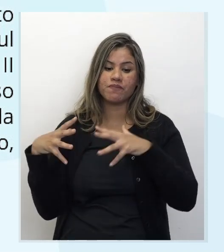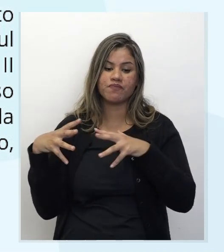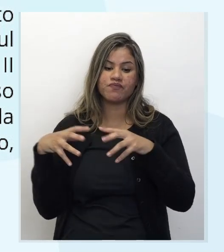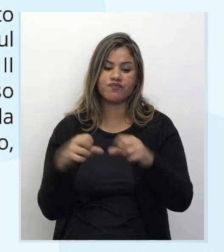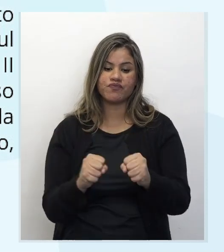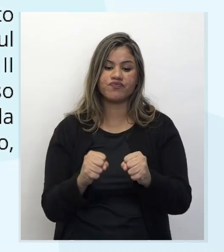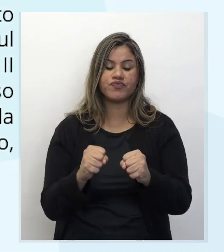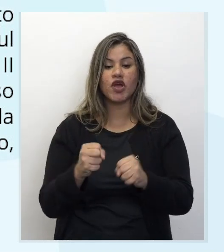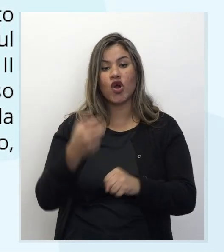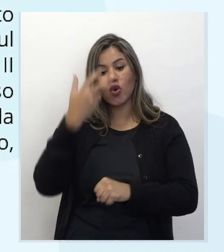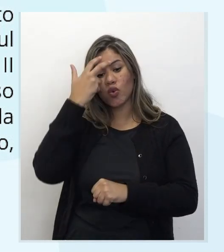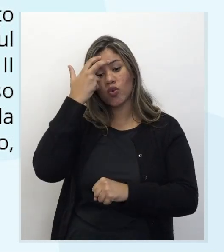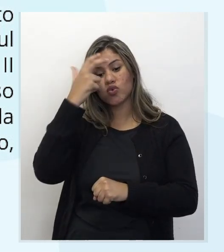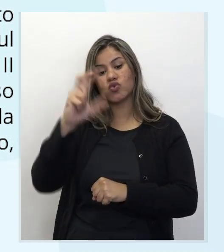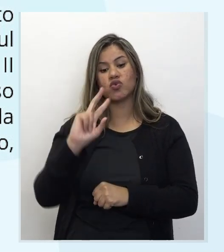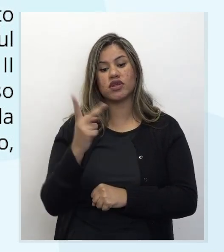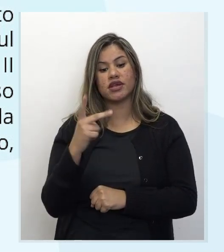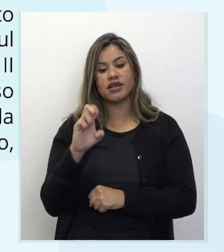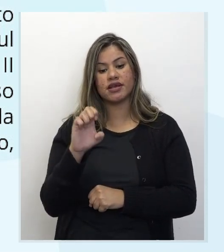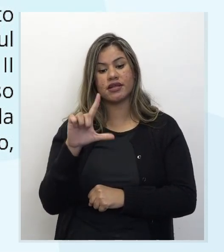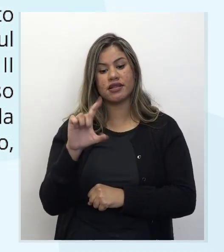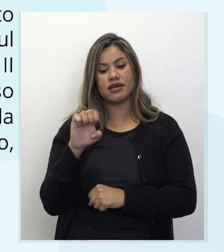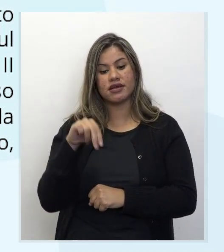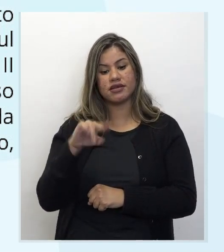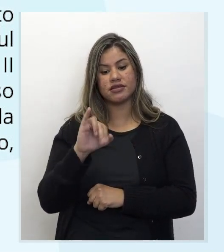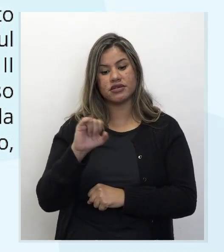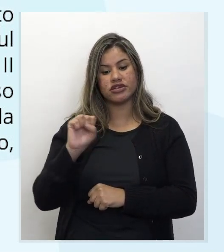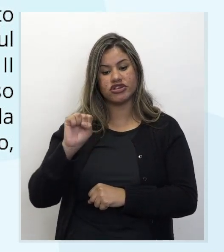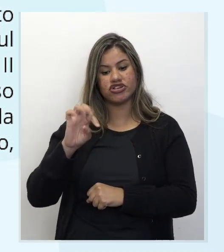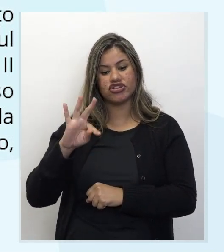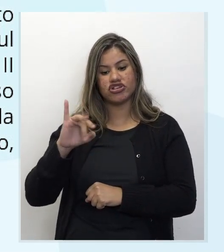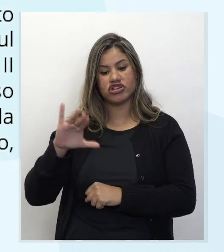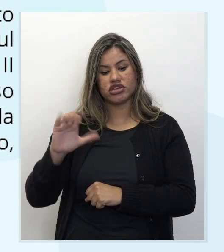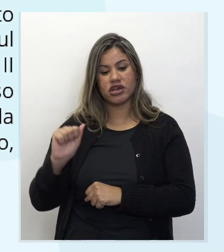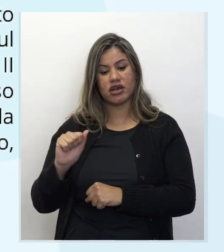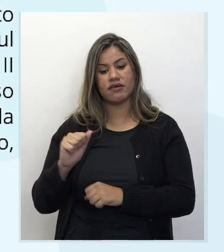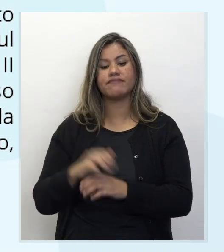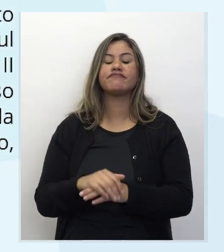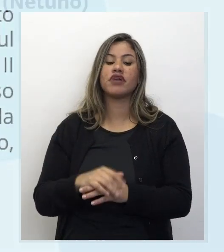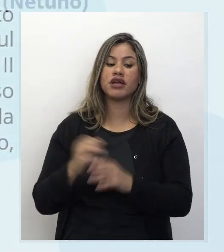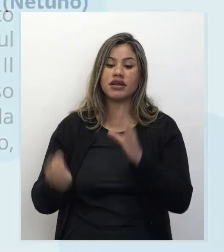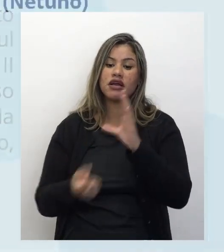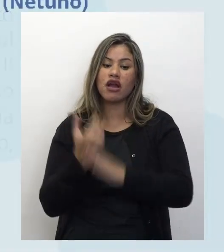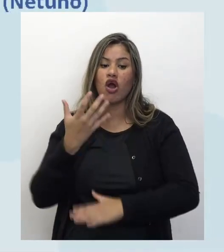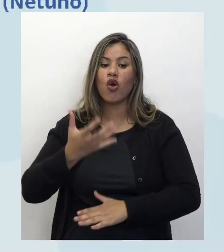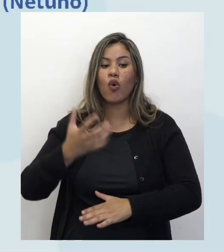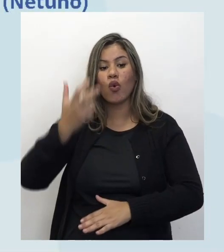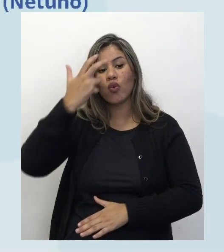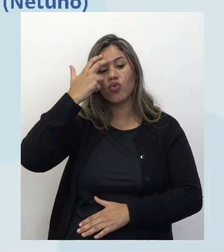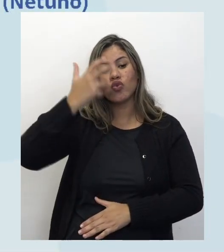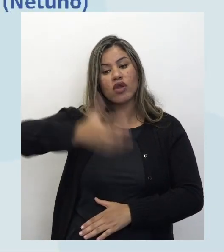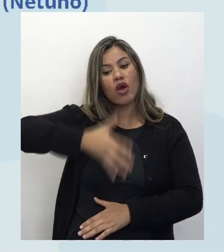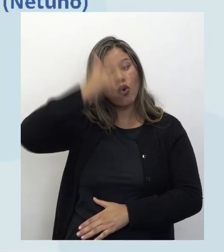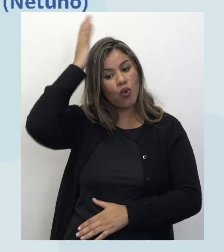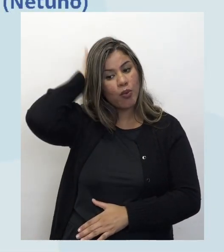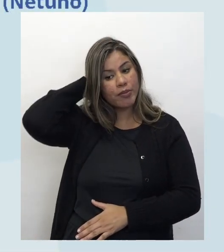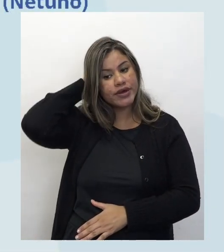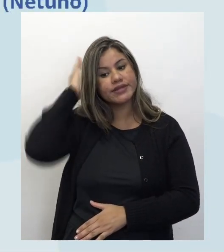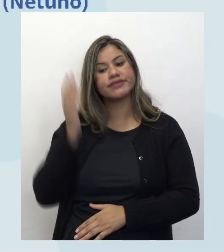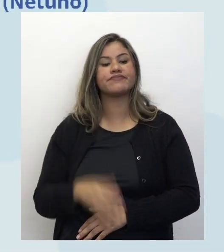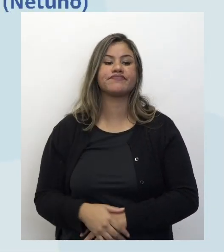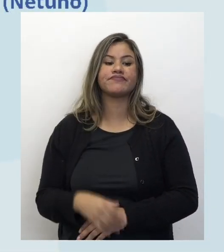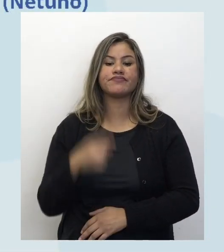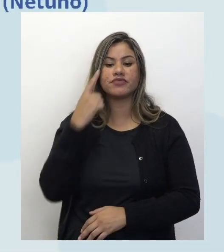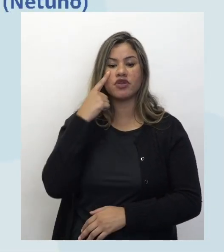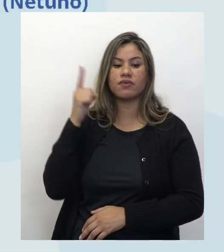da cultura helenística, forjando assim a cultura romana. E como eu tinha mencionado para vocês, olha aí